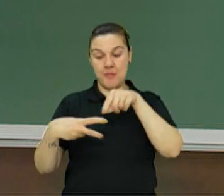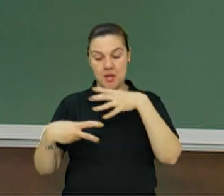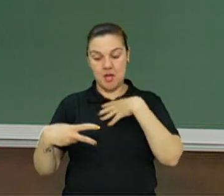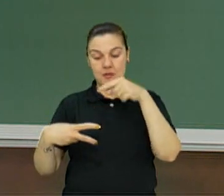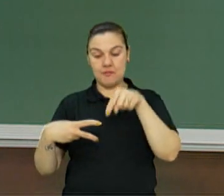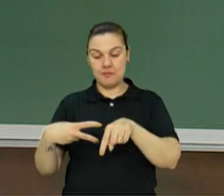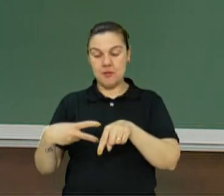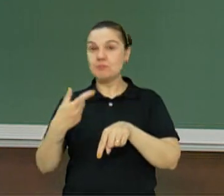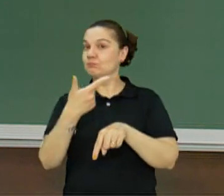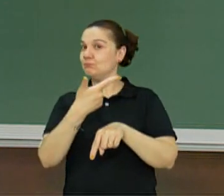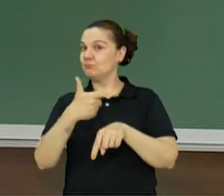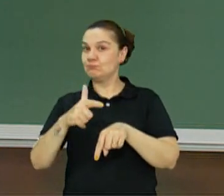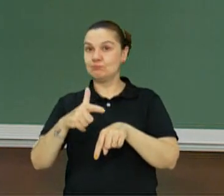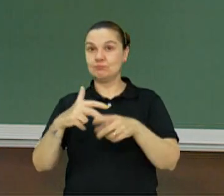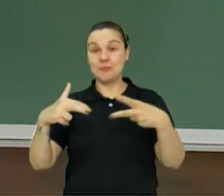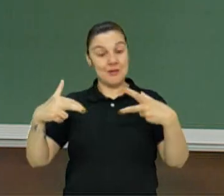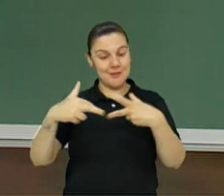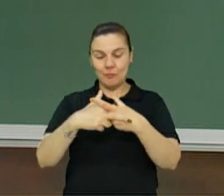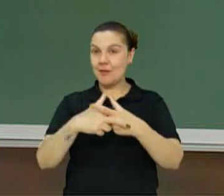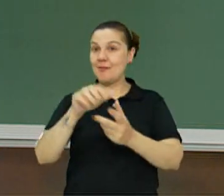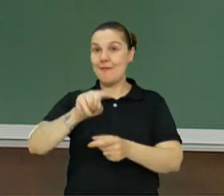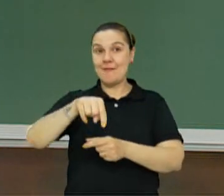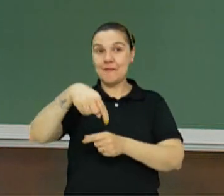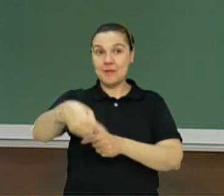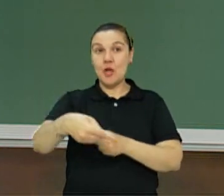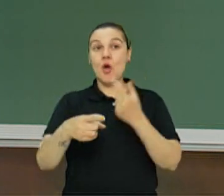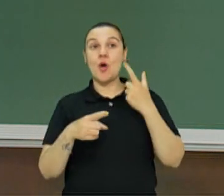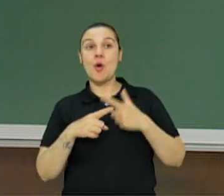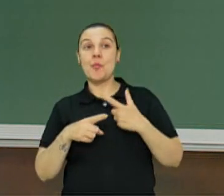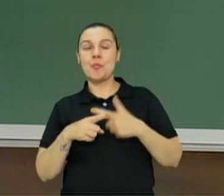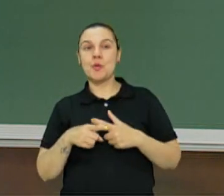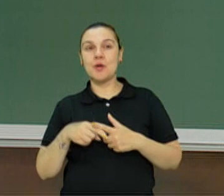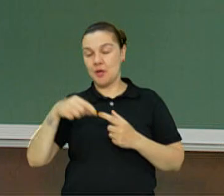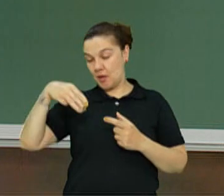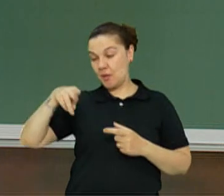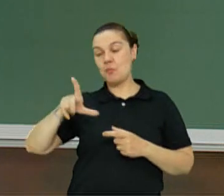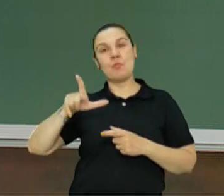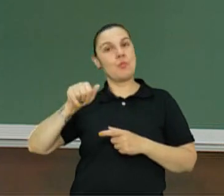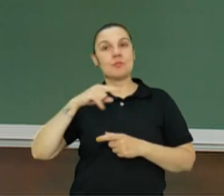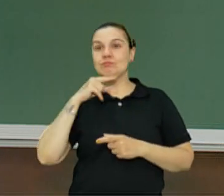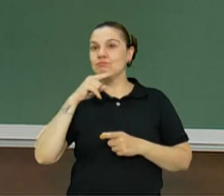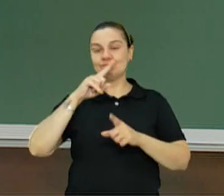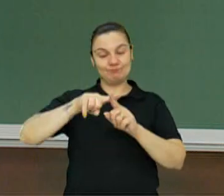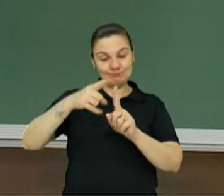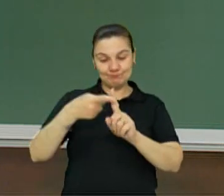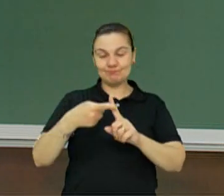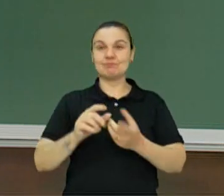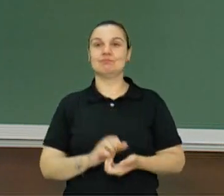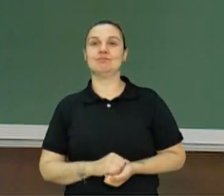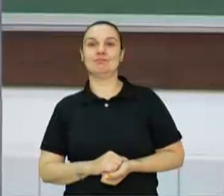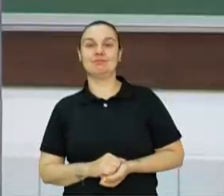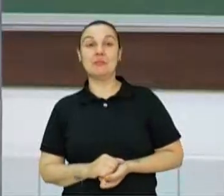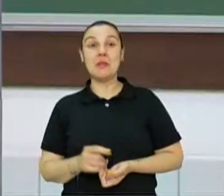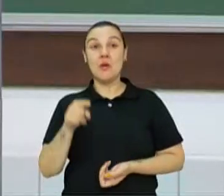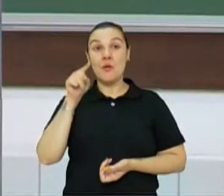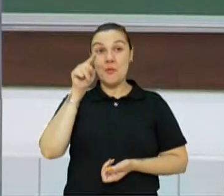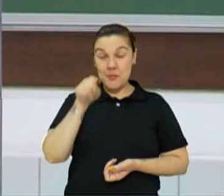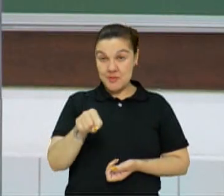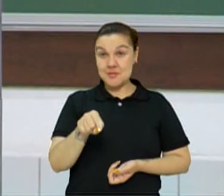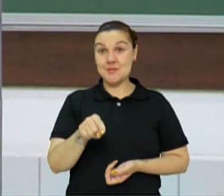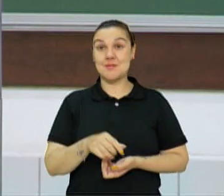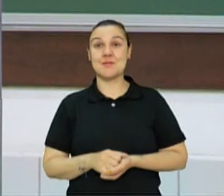gerarem não serão descendentes férteis. Por quê? Porque a mula é incapaz de gerar um descendente. Beleza? Então eu quero que vocês entendam